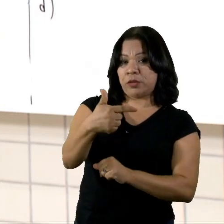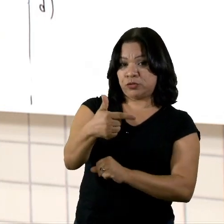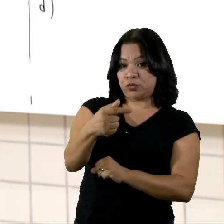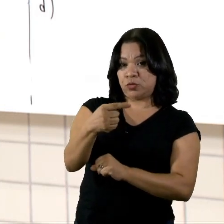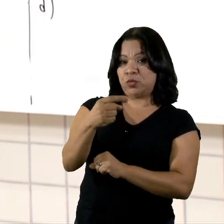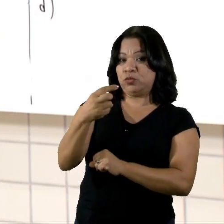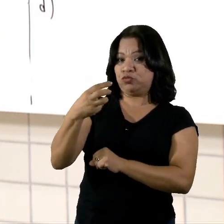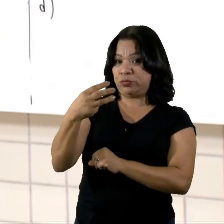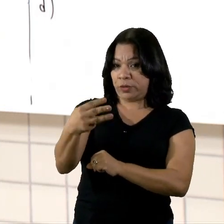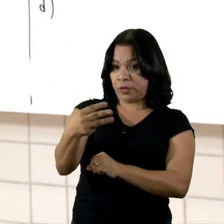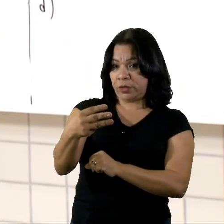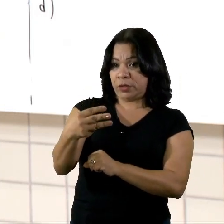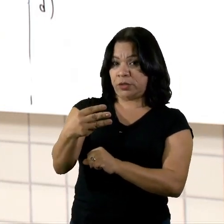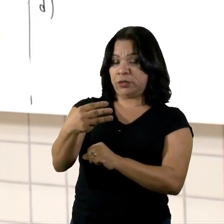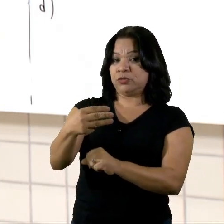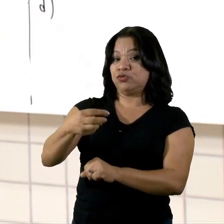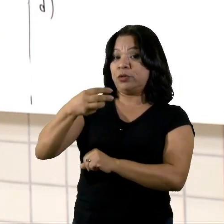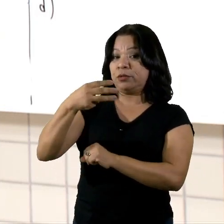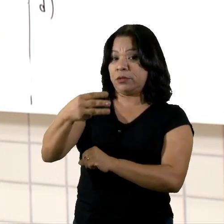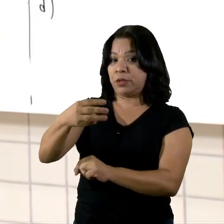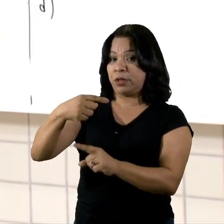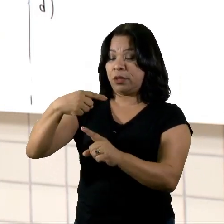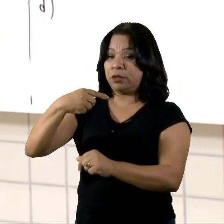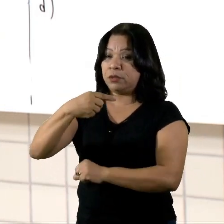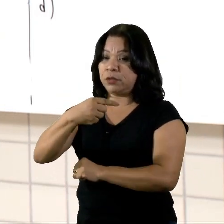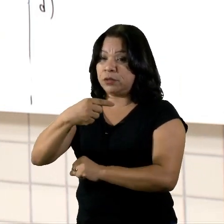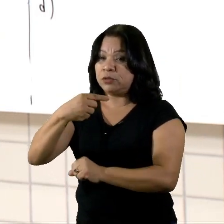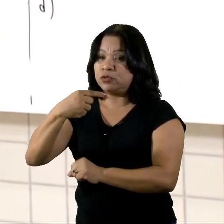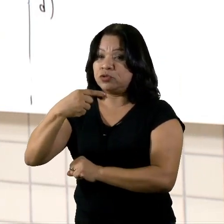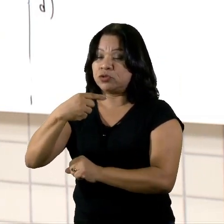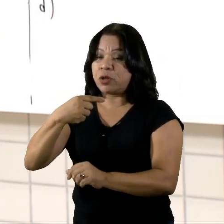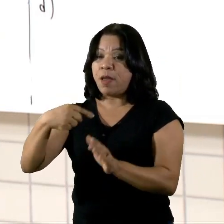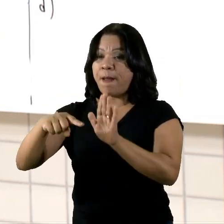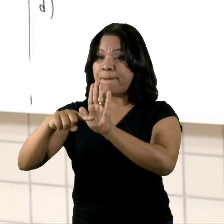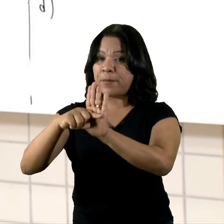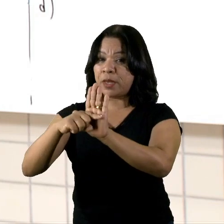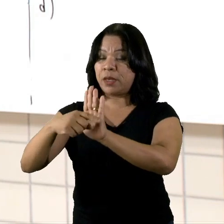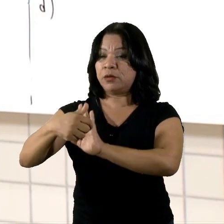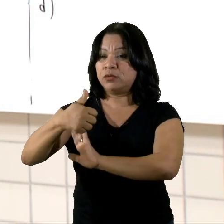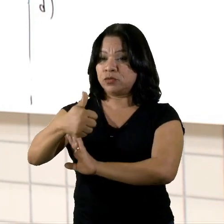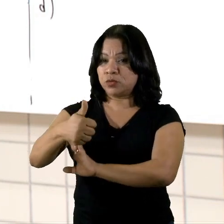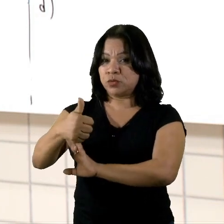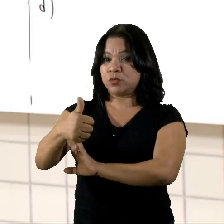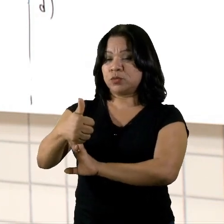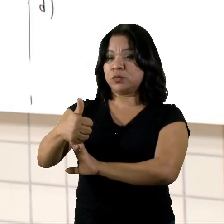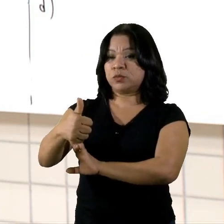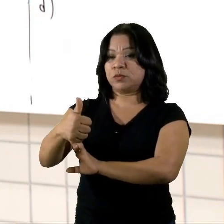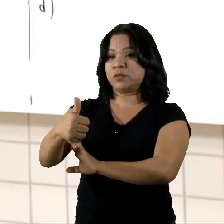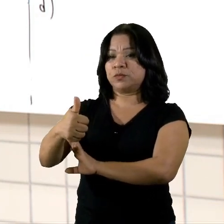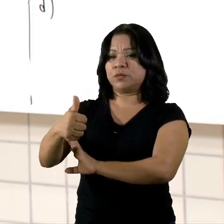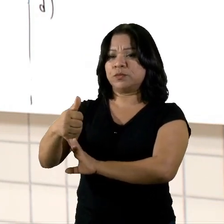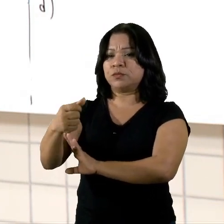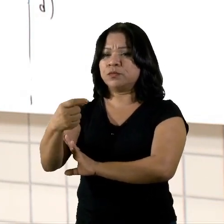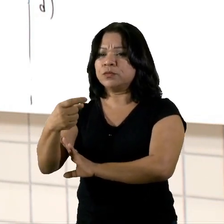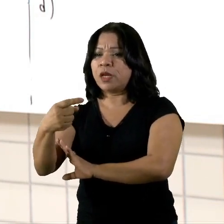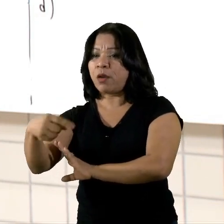3 menos 1, 2. 2 mais 5 são 7. Então, aqui, ó,